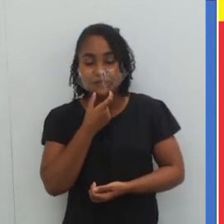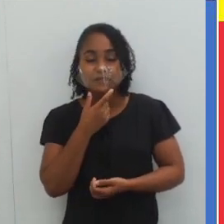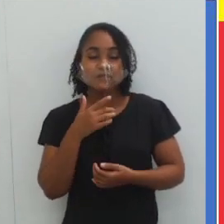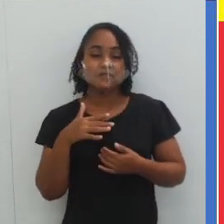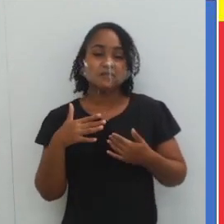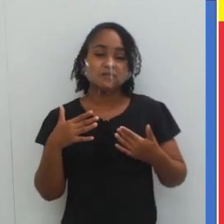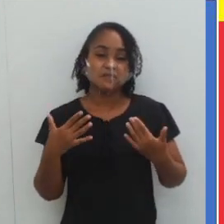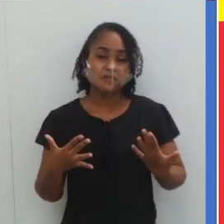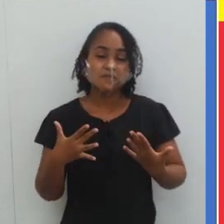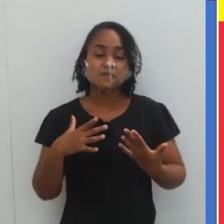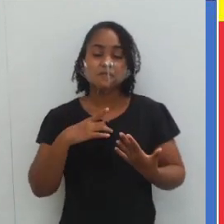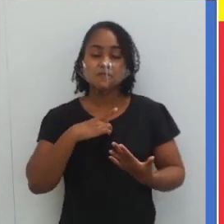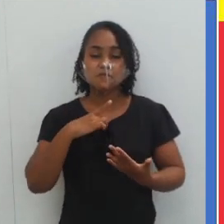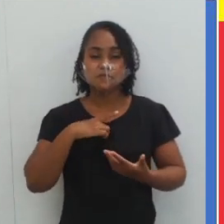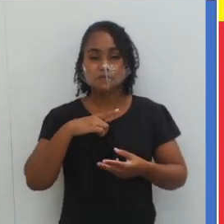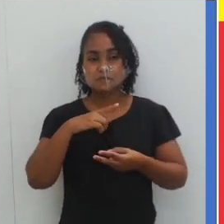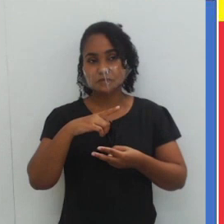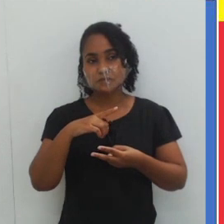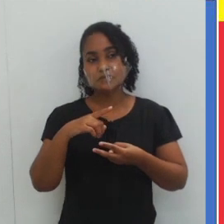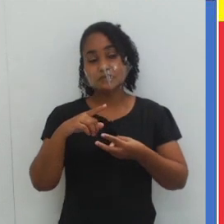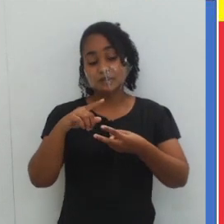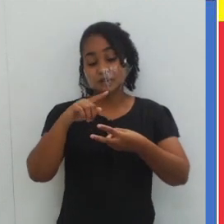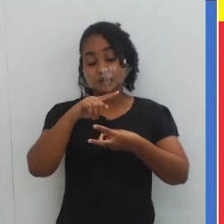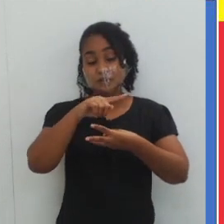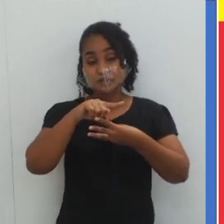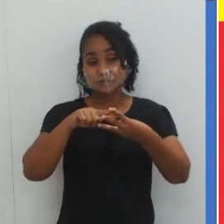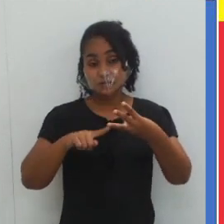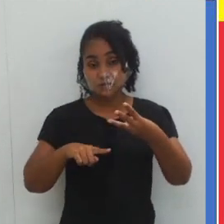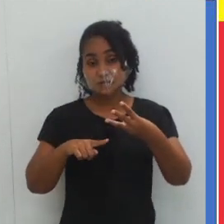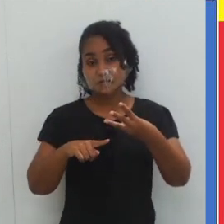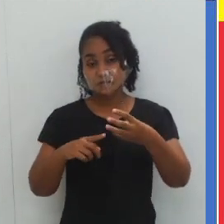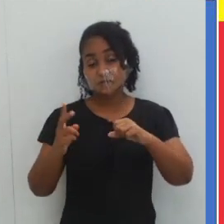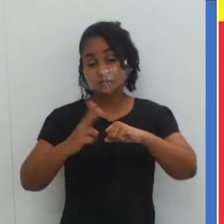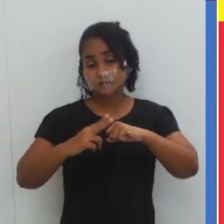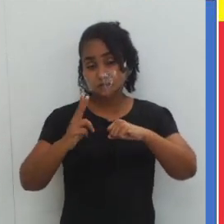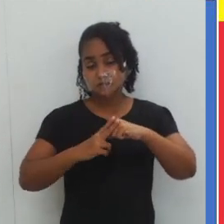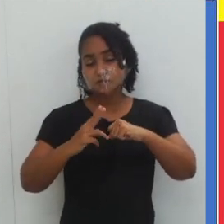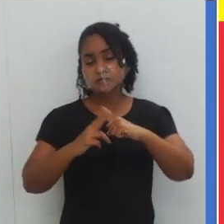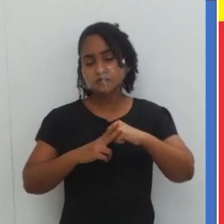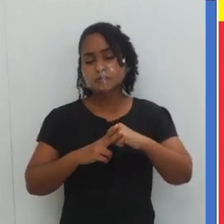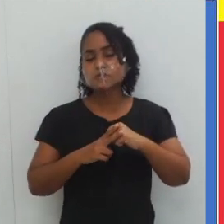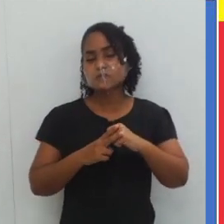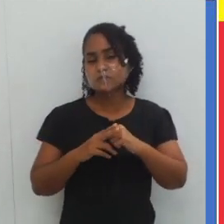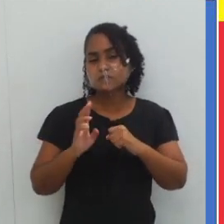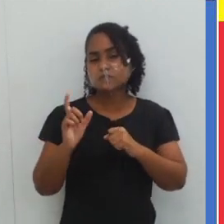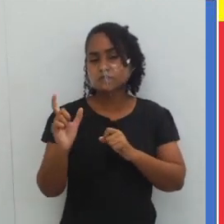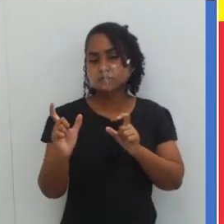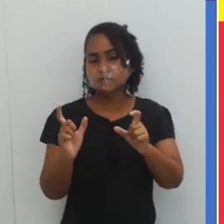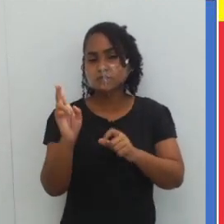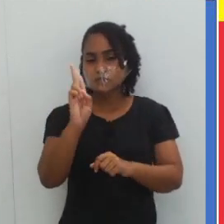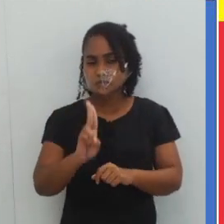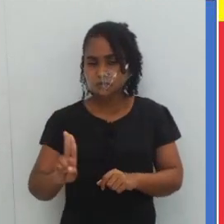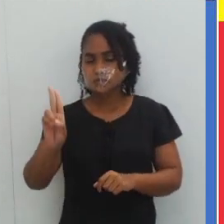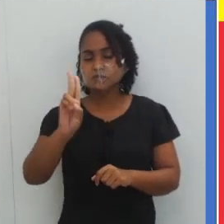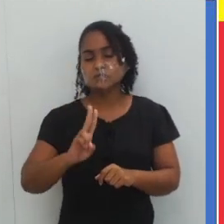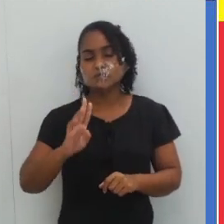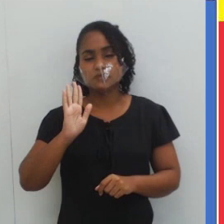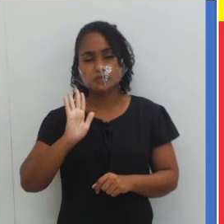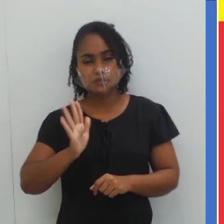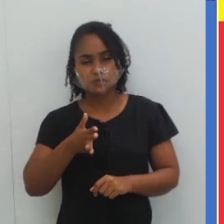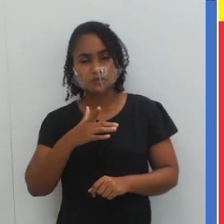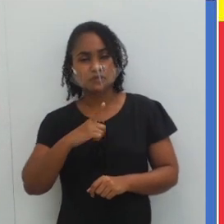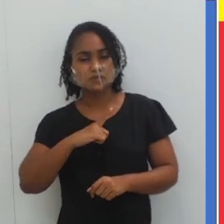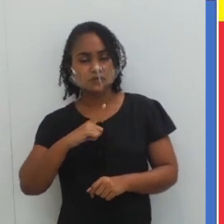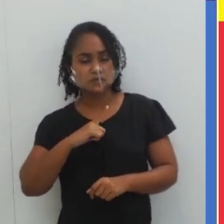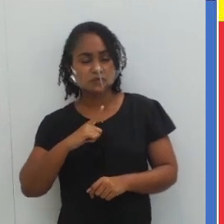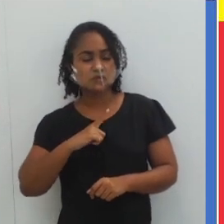Para ilustrar, eu trouxe 3 verbos e, claro, as 2 expressões when. Quando